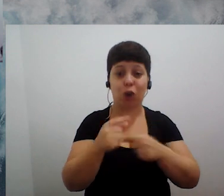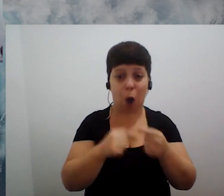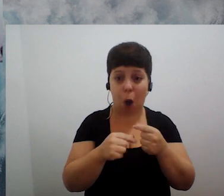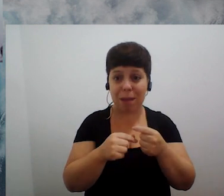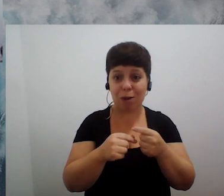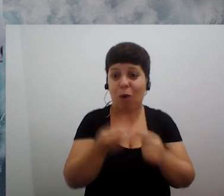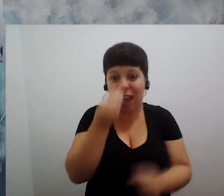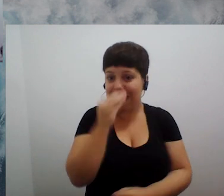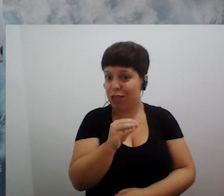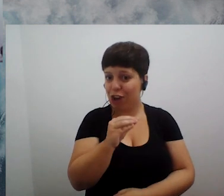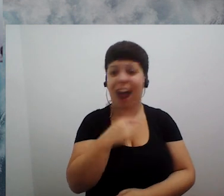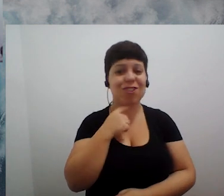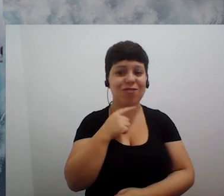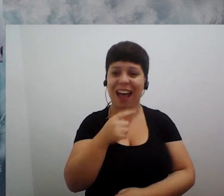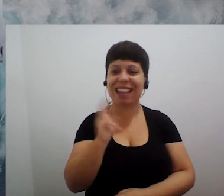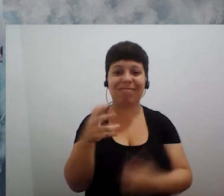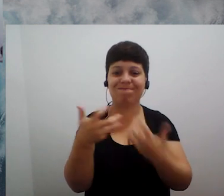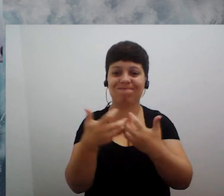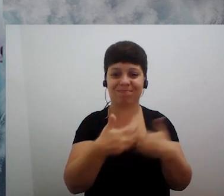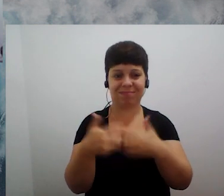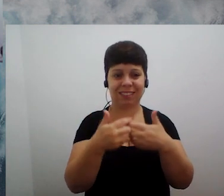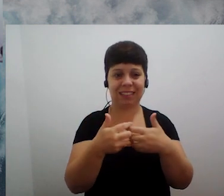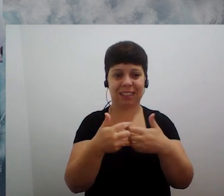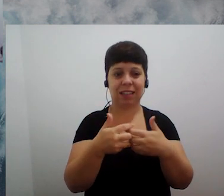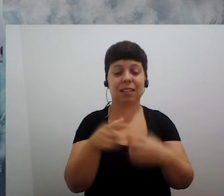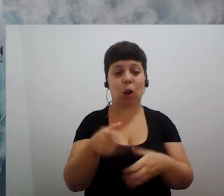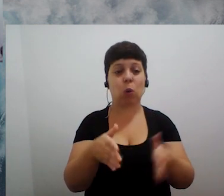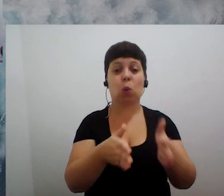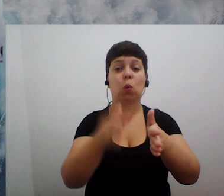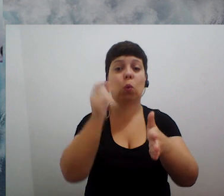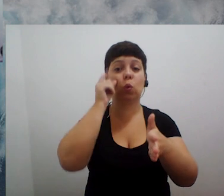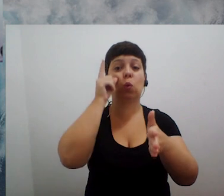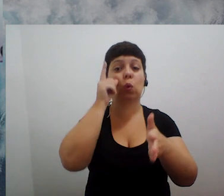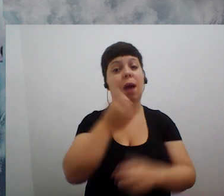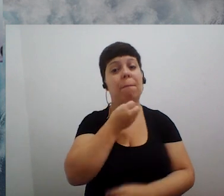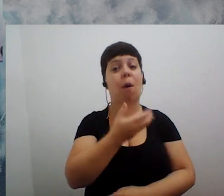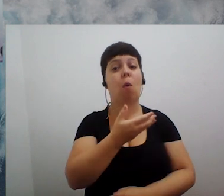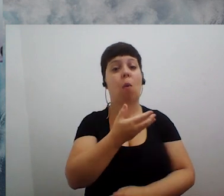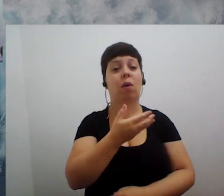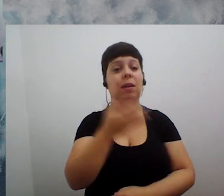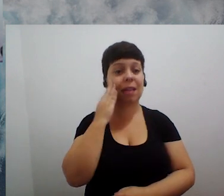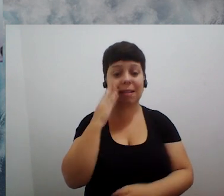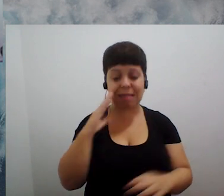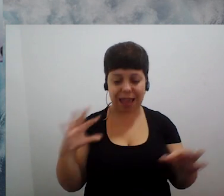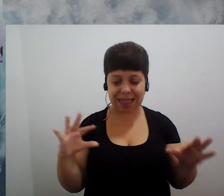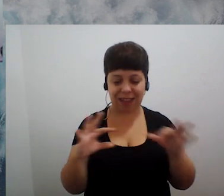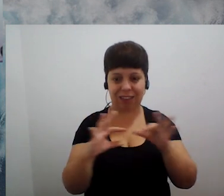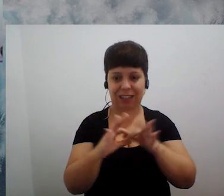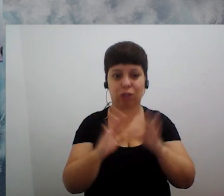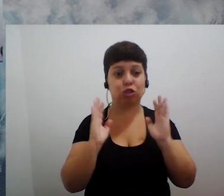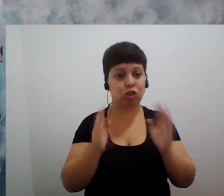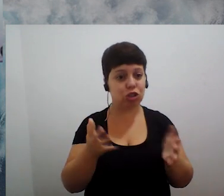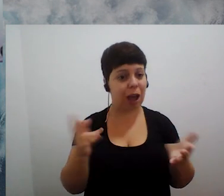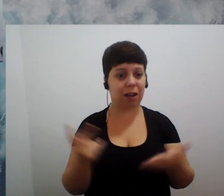sociais, econômicos se interrelacionam muito. Então, pela cultura é um caminho massa abordar isso, entender que está